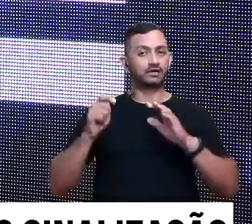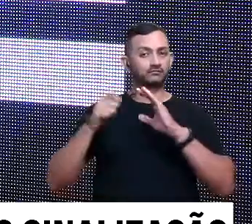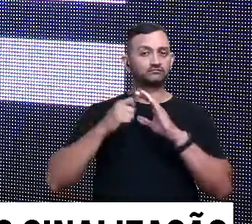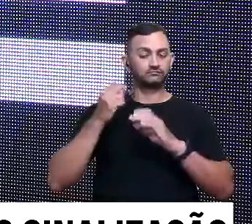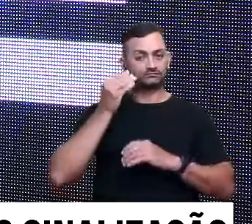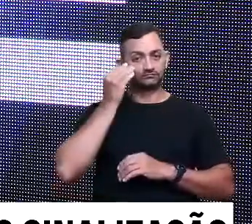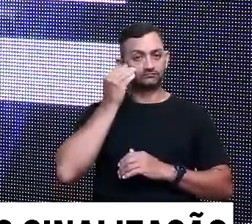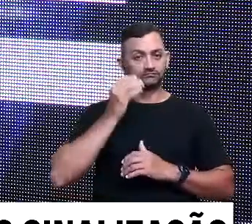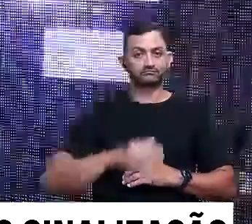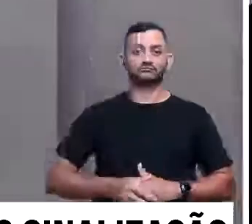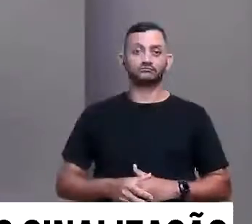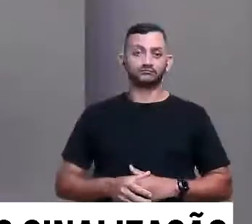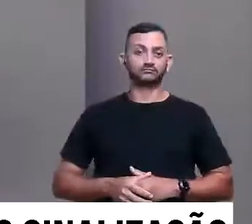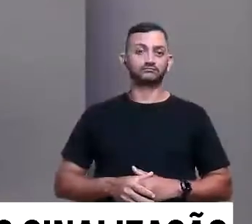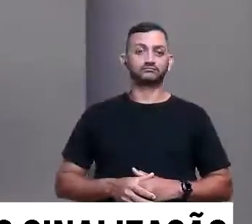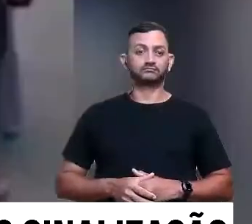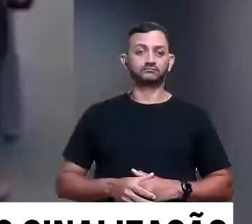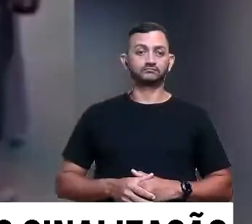para você poder conferir.